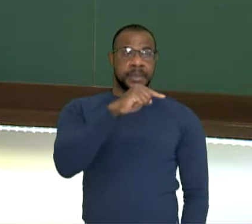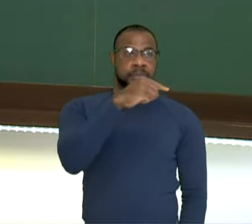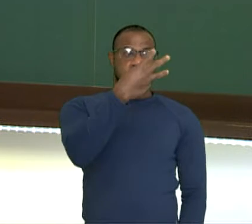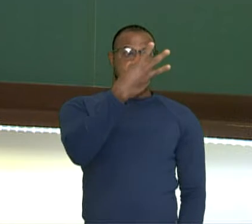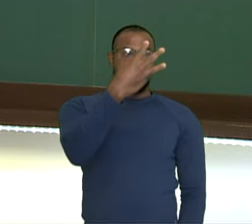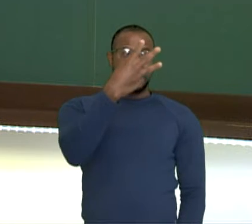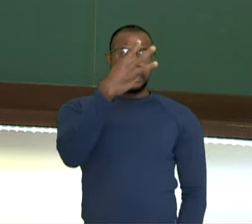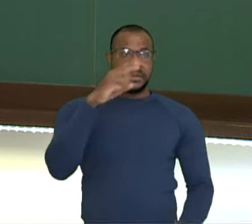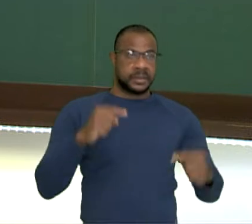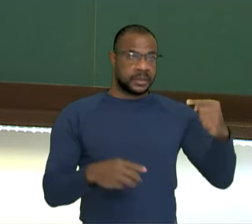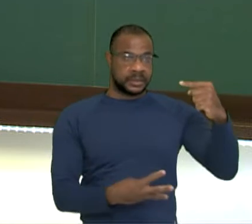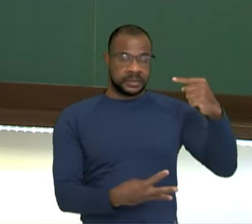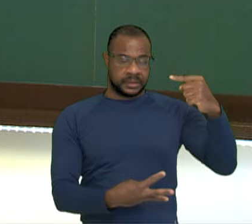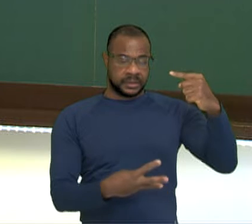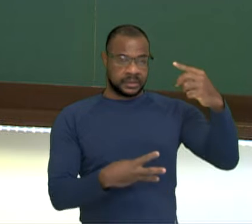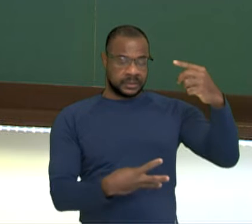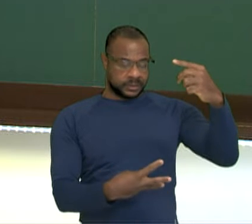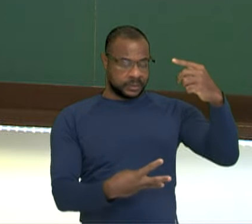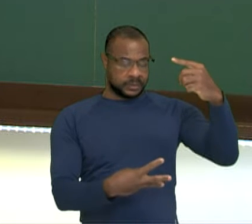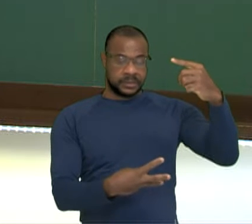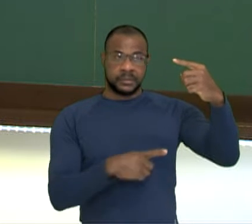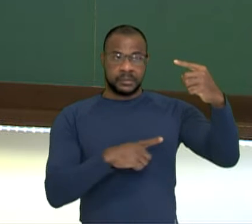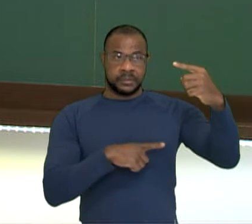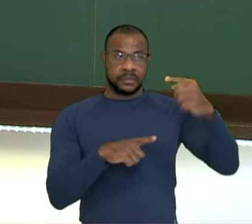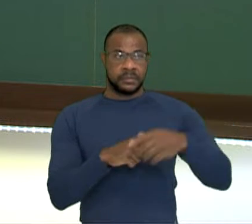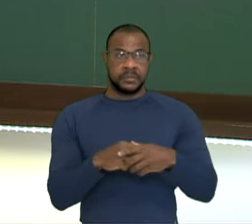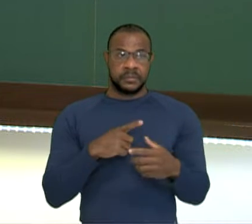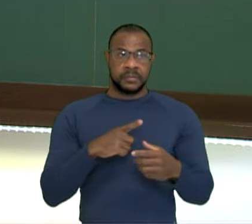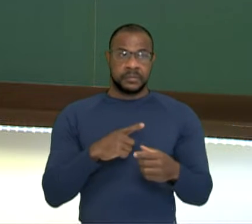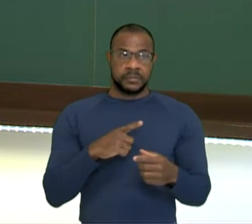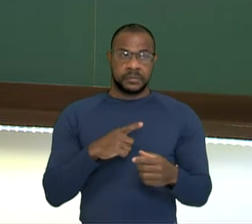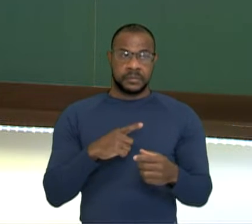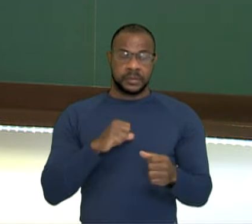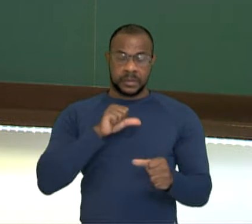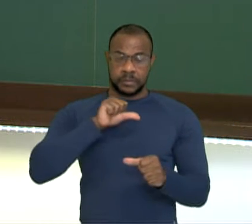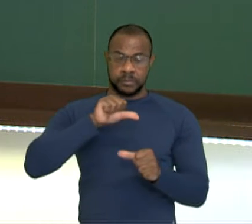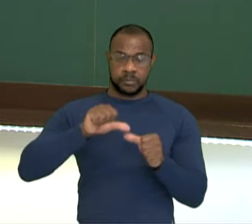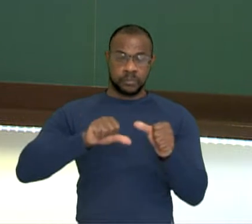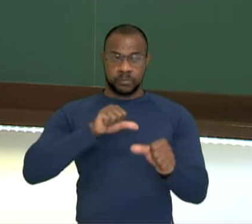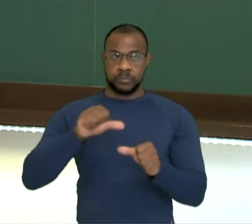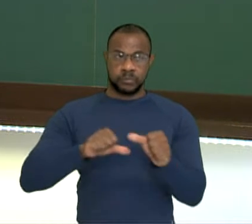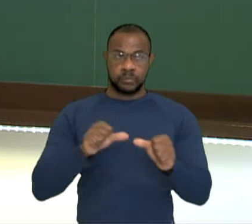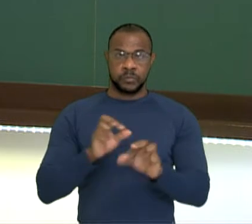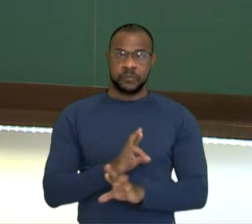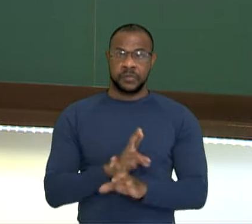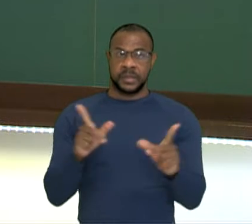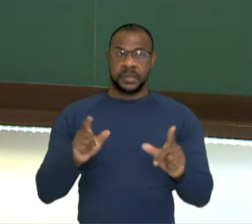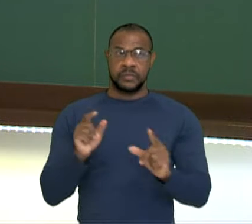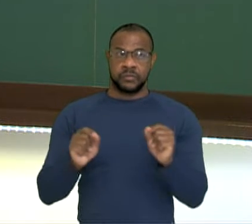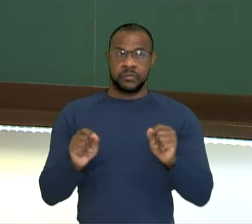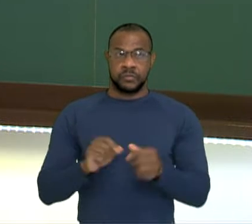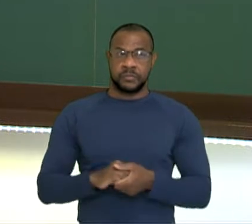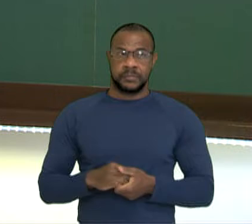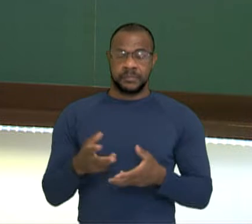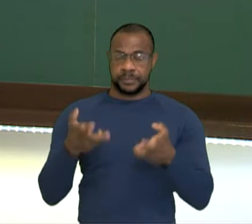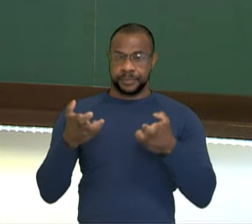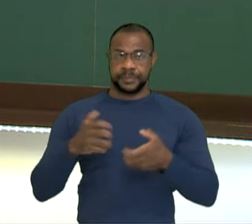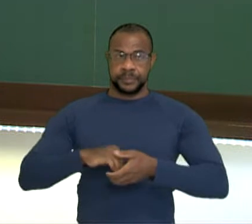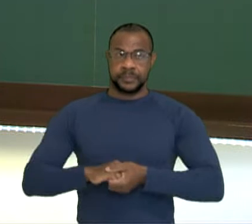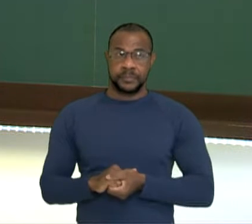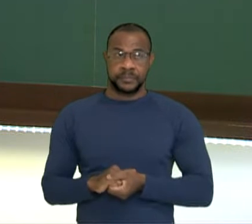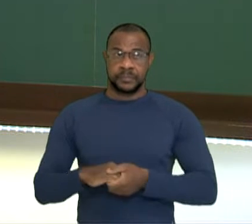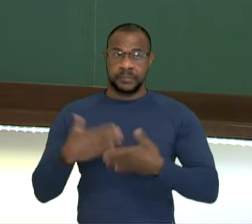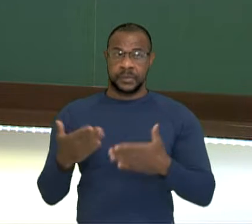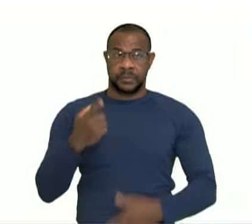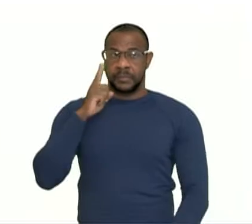consegue observar essa modulação diferente de uma função para outra, certo?